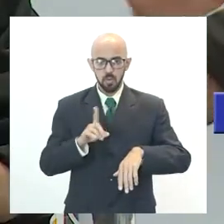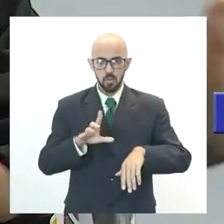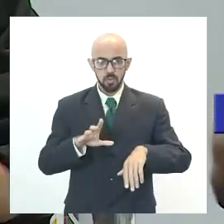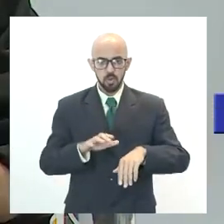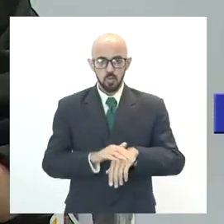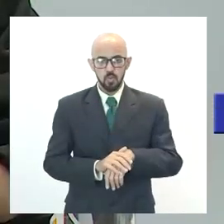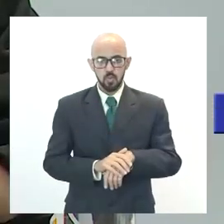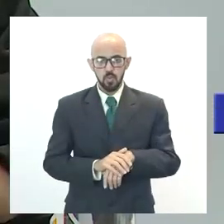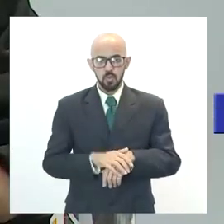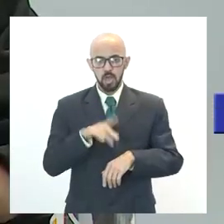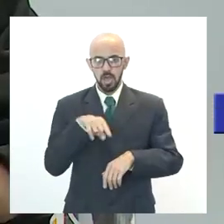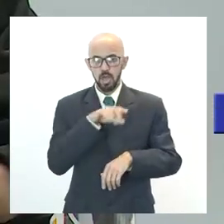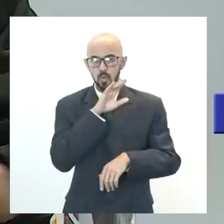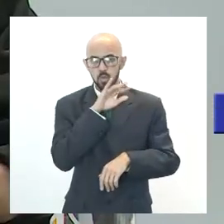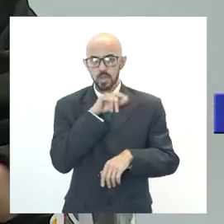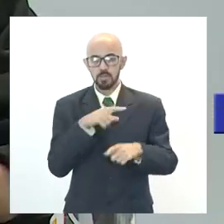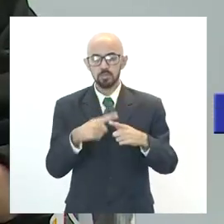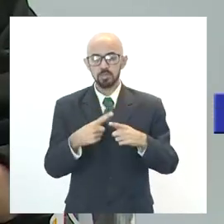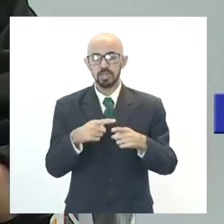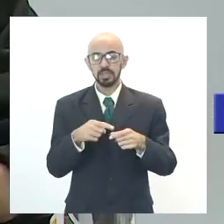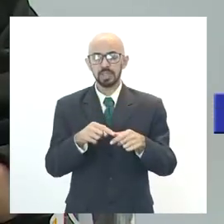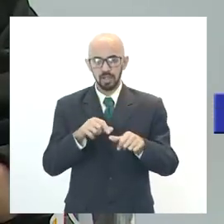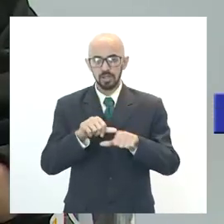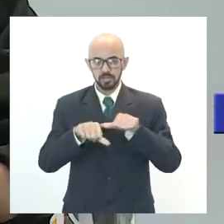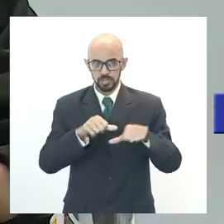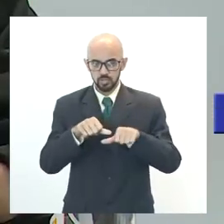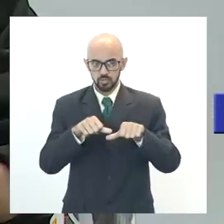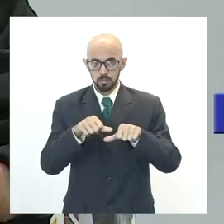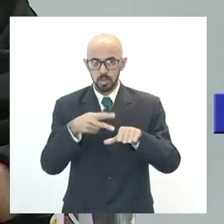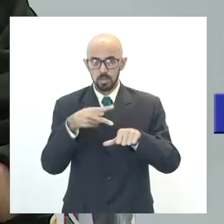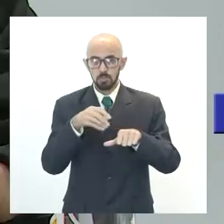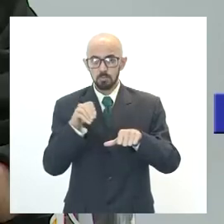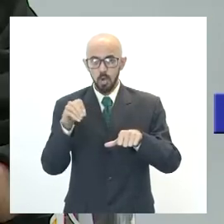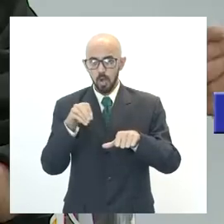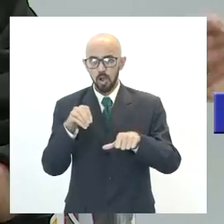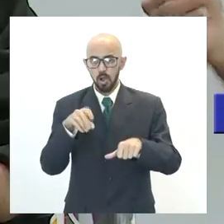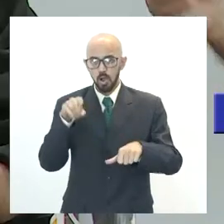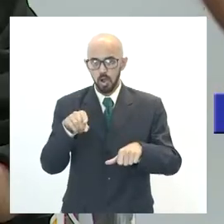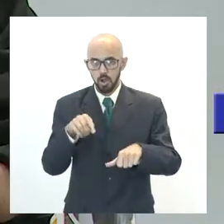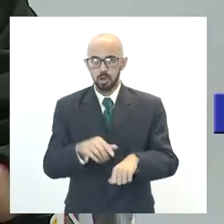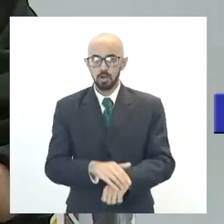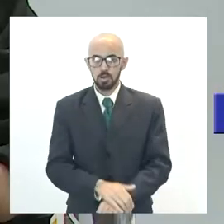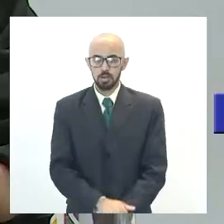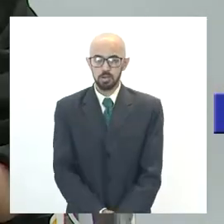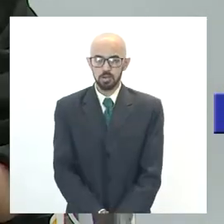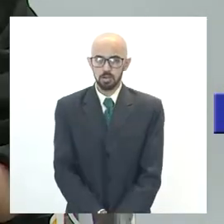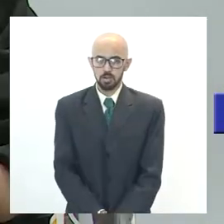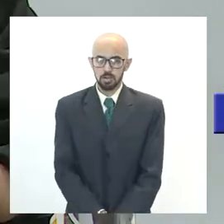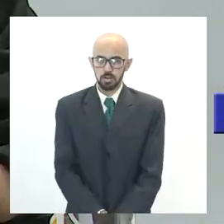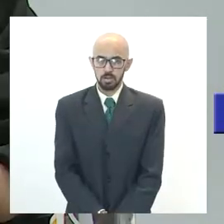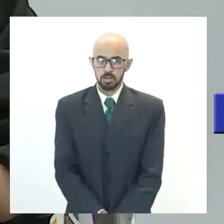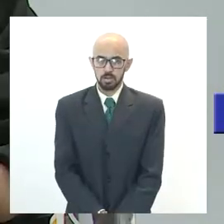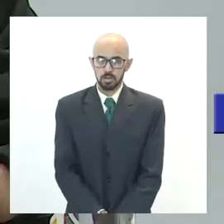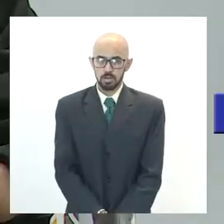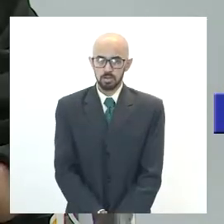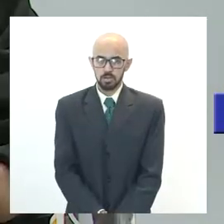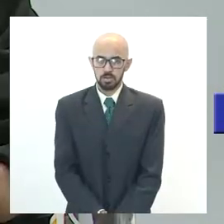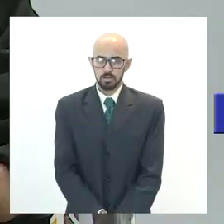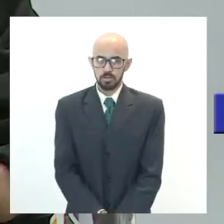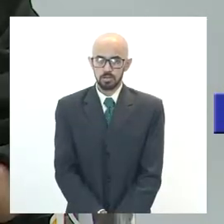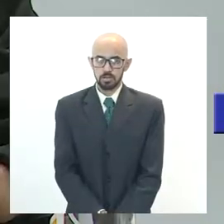era o sentido ruins tá virando poeira mesmo o meu retrato disso Renata acabou de falar